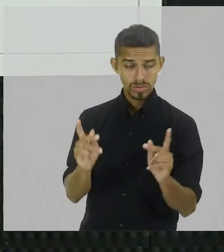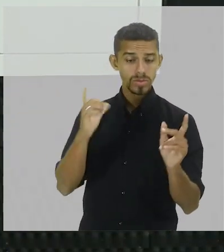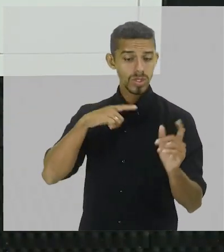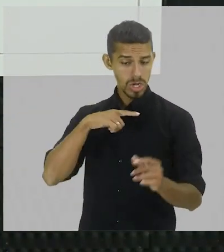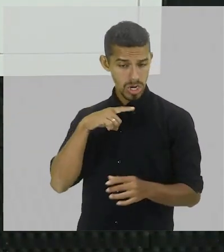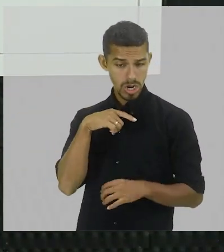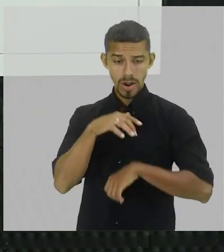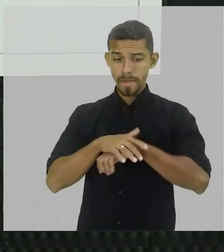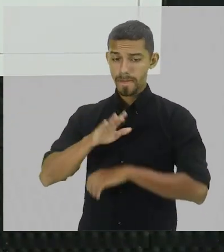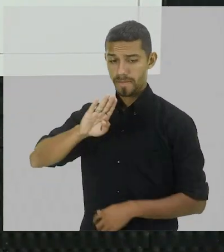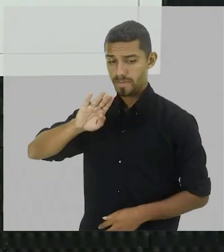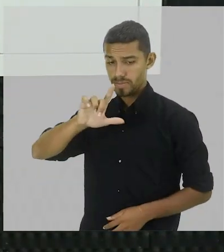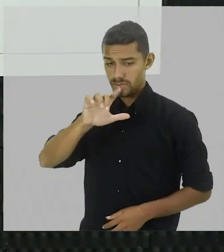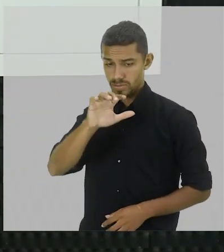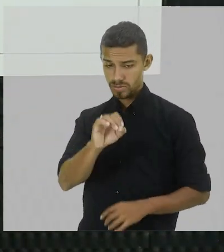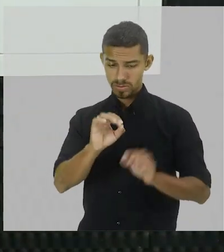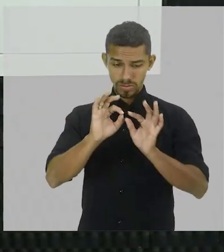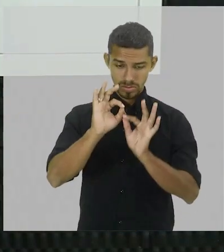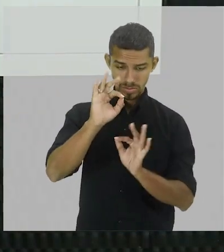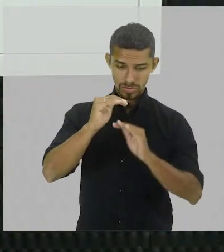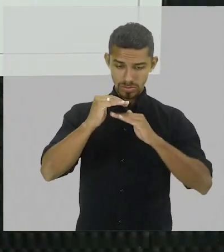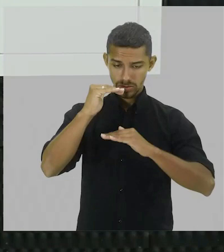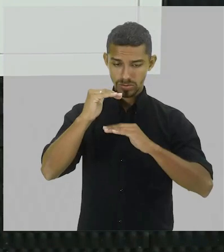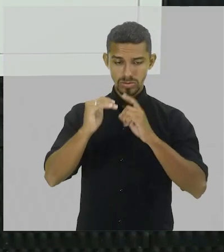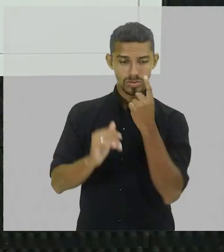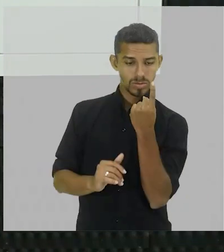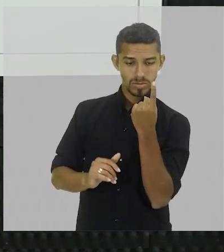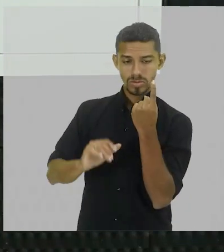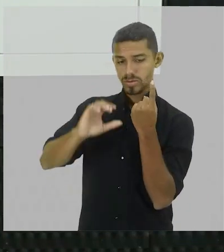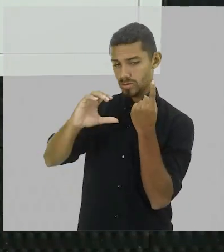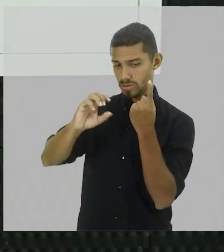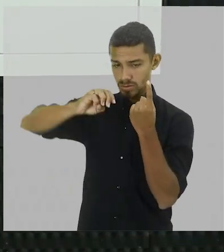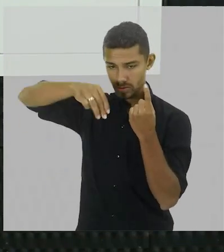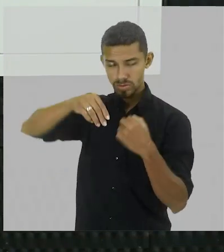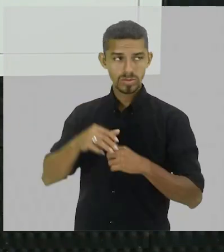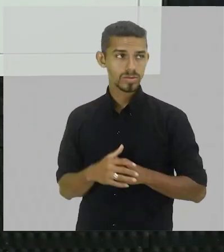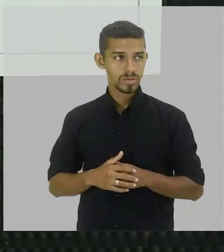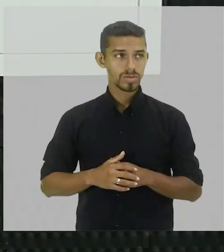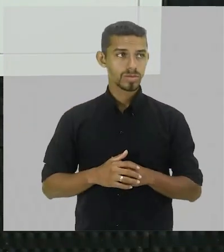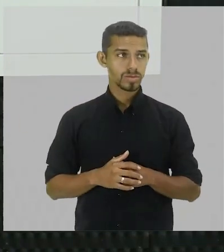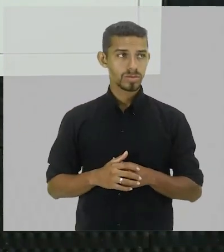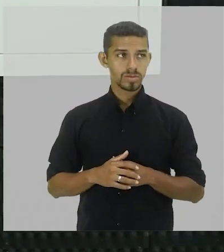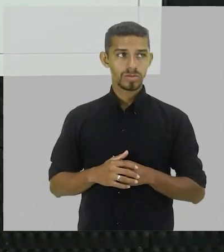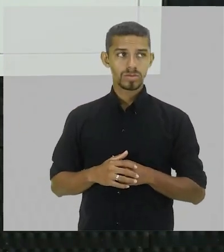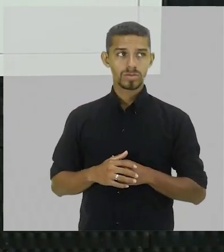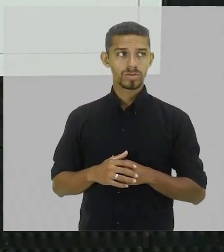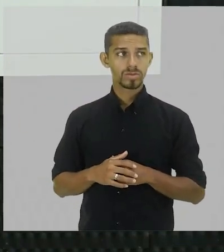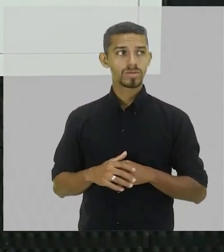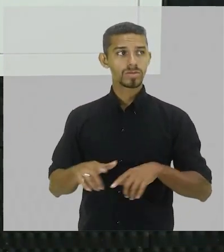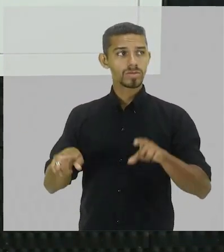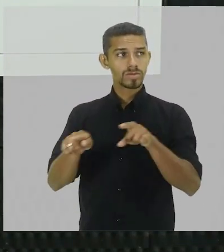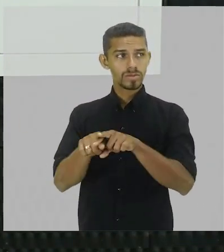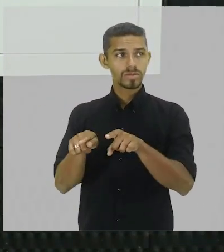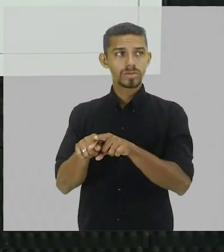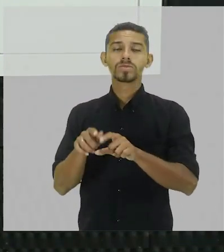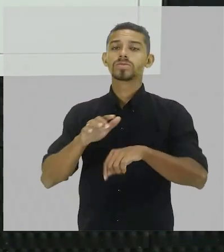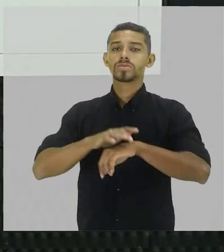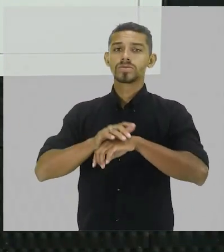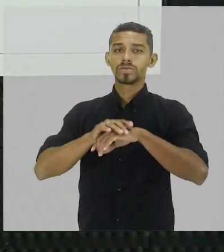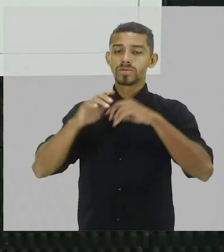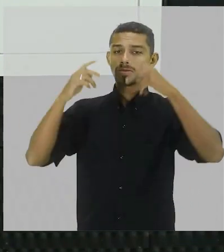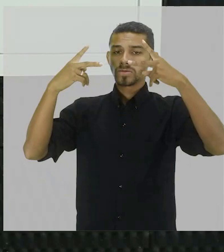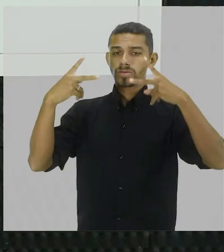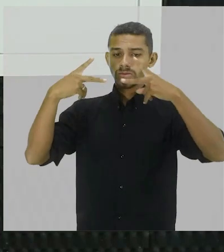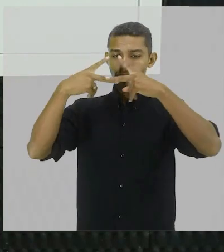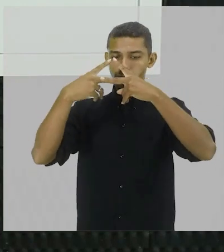têm um espaçamento de 1 centímetro. Tá? Então, entre um tronco de pirâmide e outro, né? E esse tronco de pirâmide e